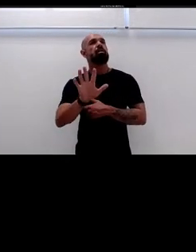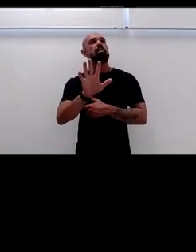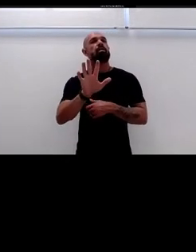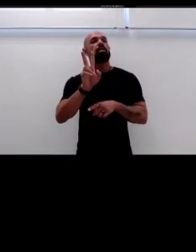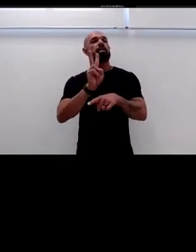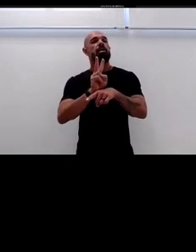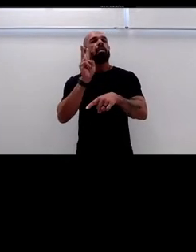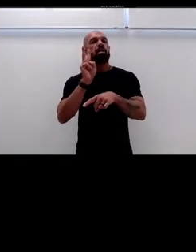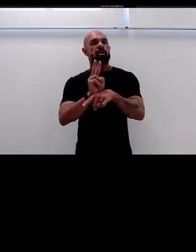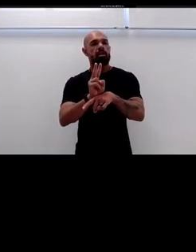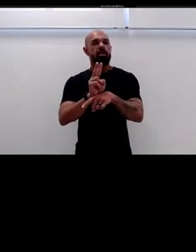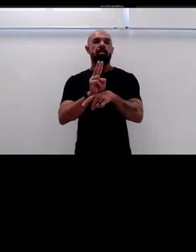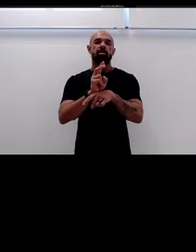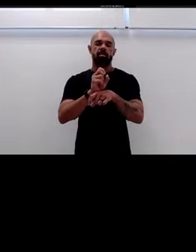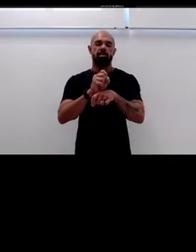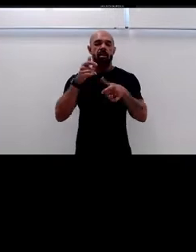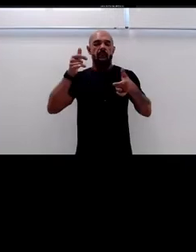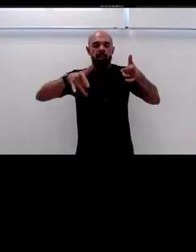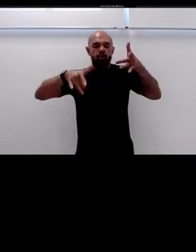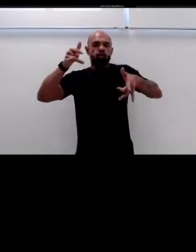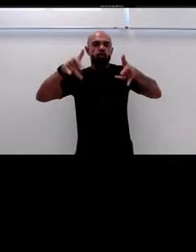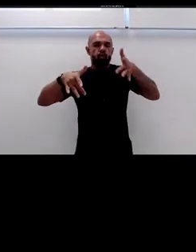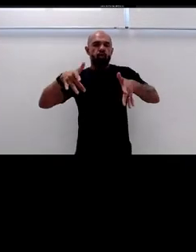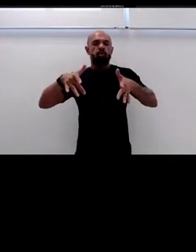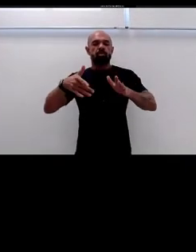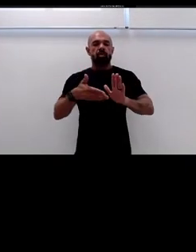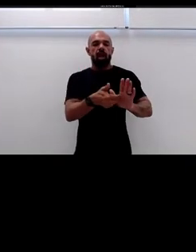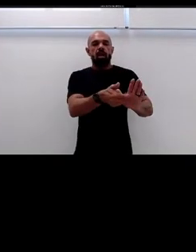entulhos das emoções.